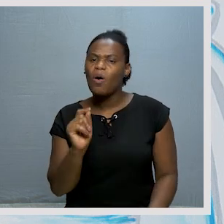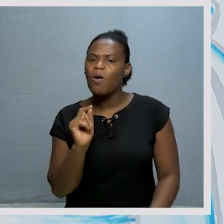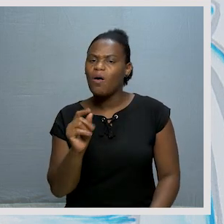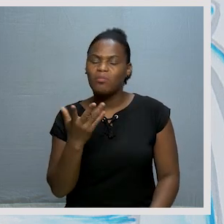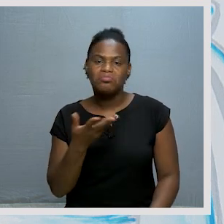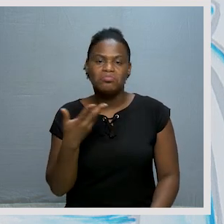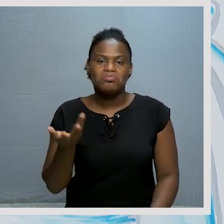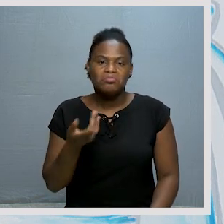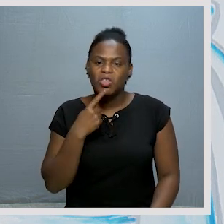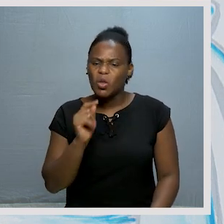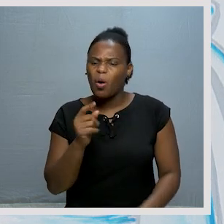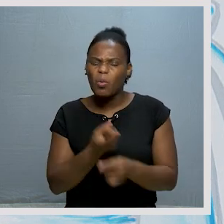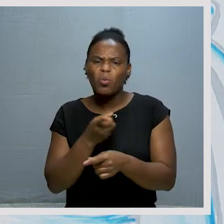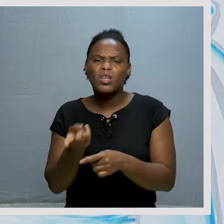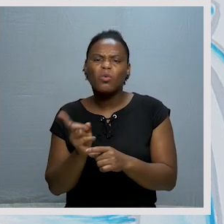desse objeto